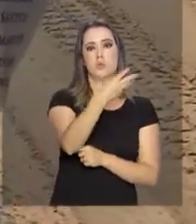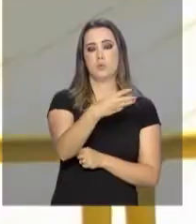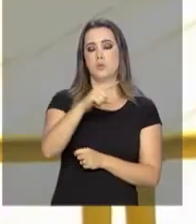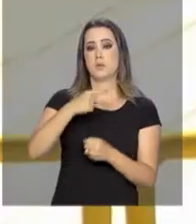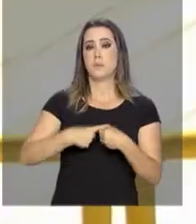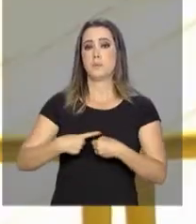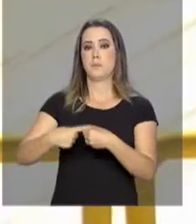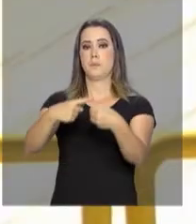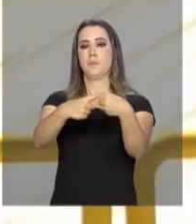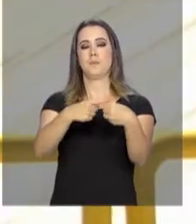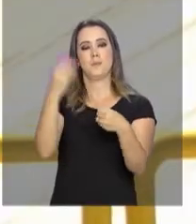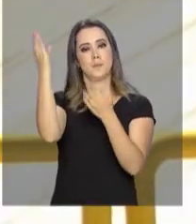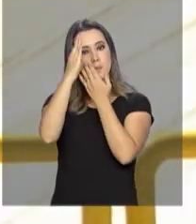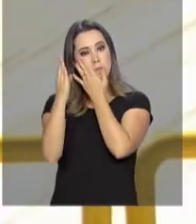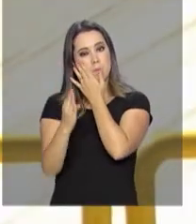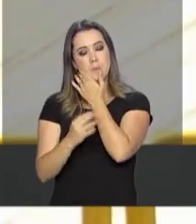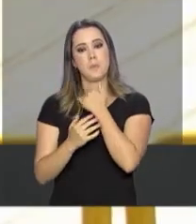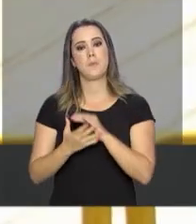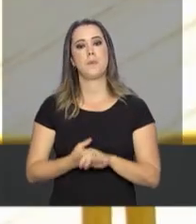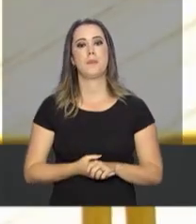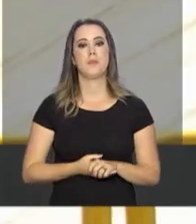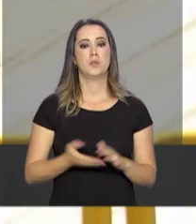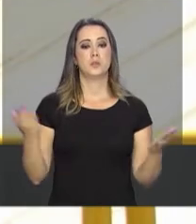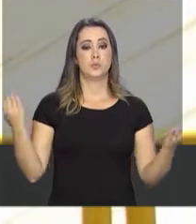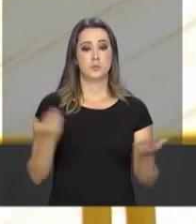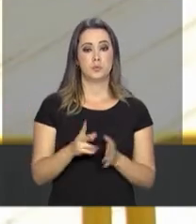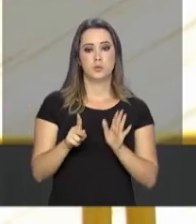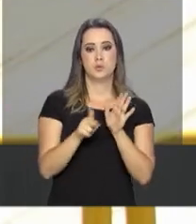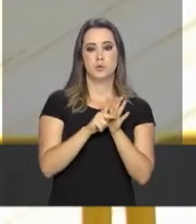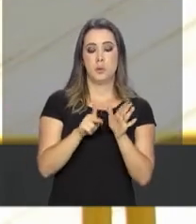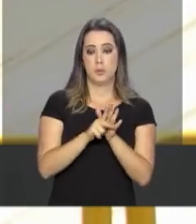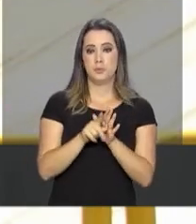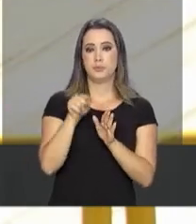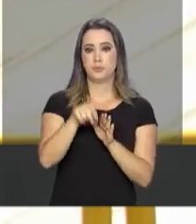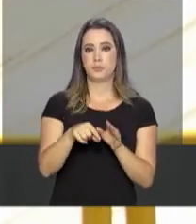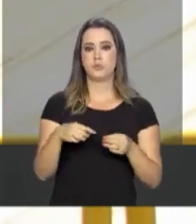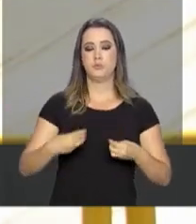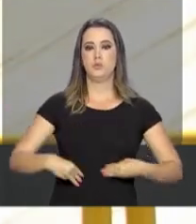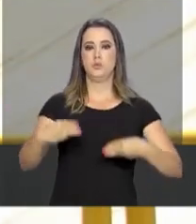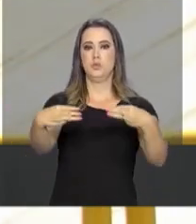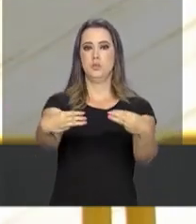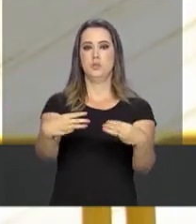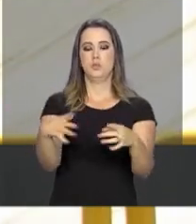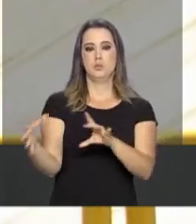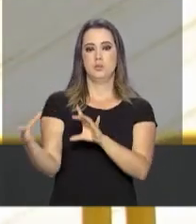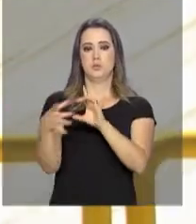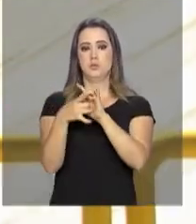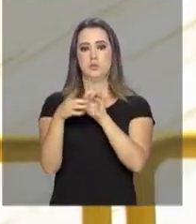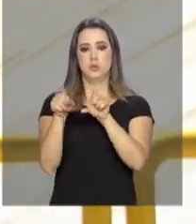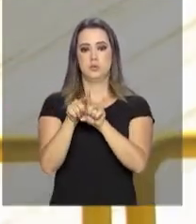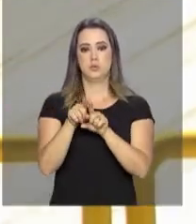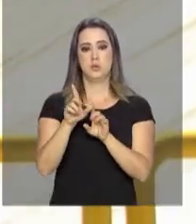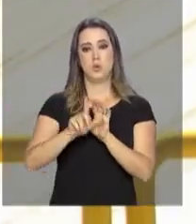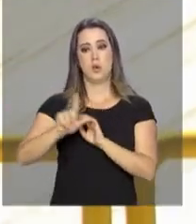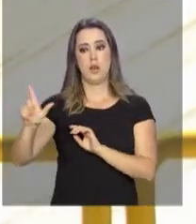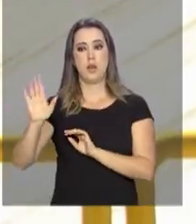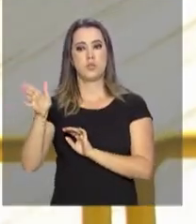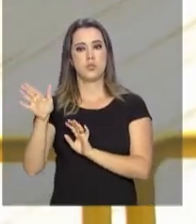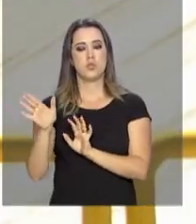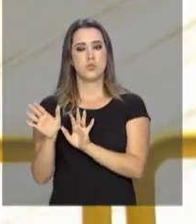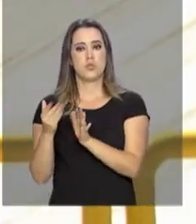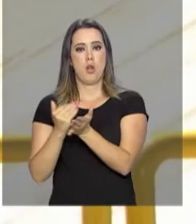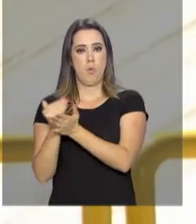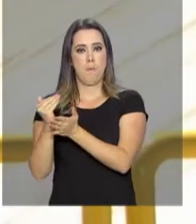nordestinas. Hoje, a cargo do Ministério da Integração está a construir os eixos norte e leste. O leste já está em operação, em fase de teste, e o eixo norte nós